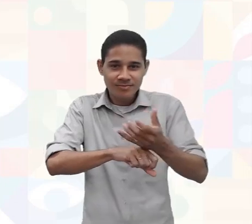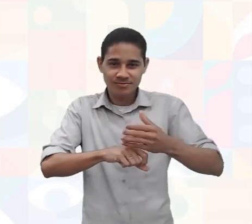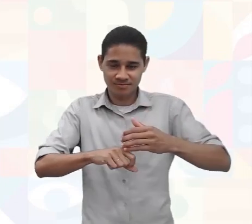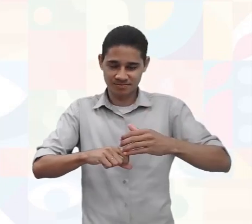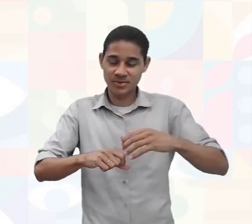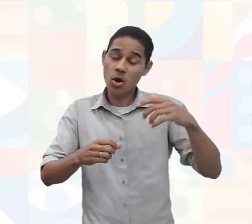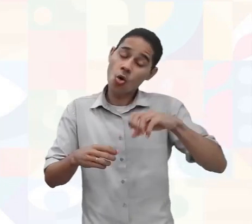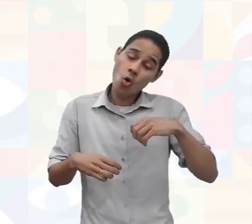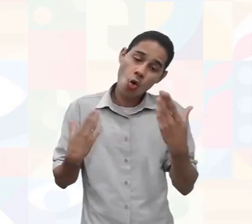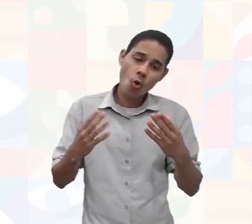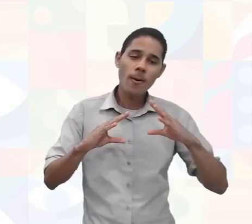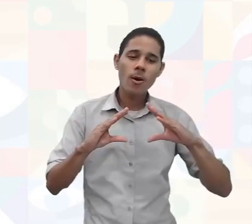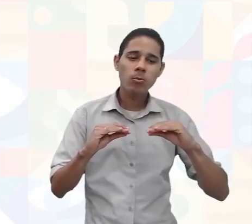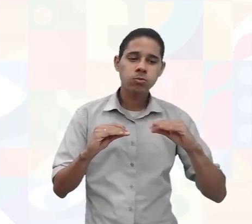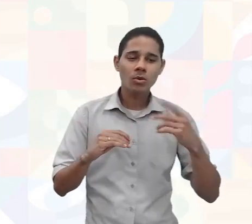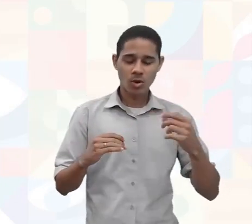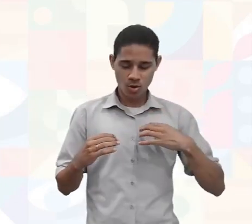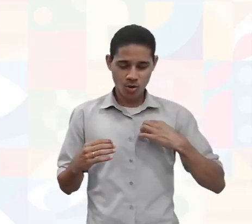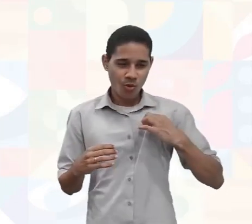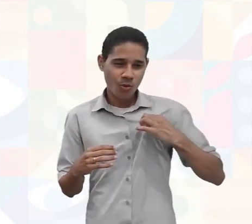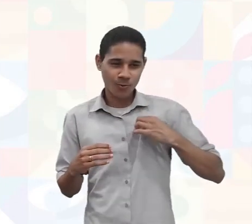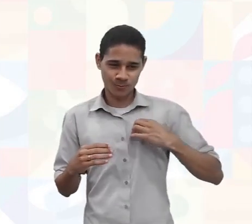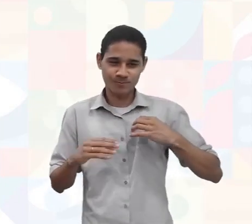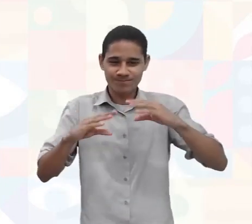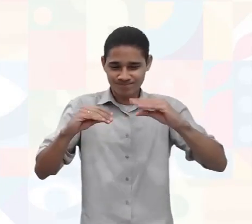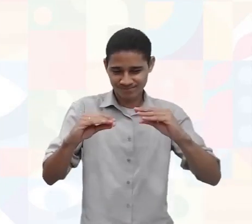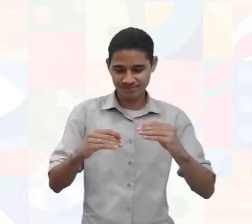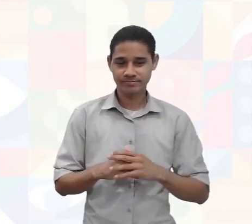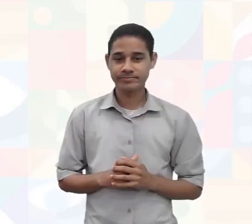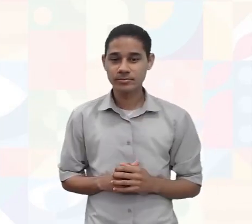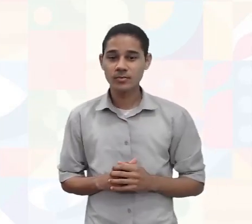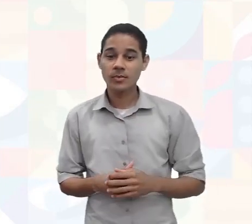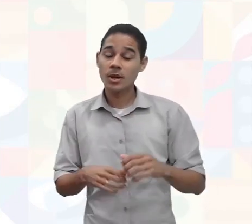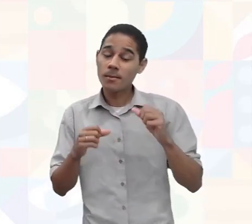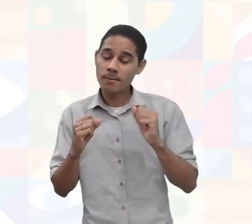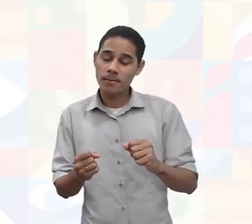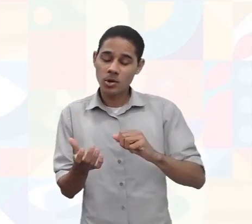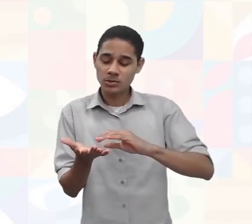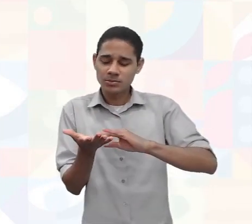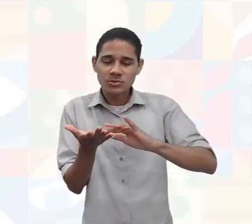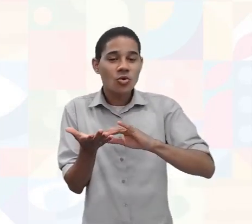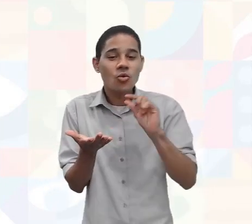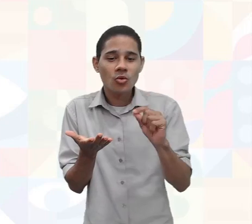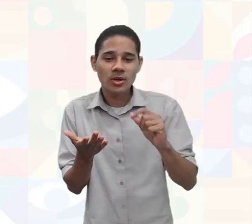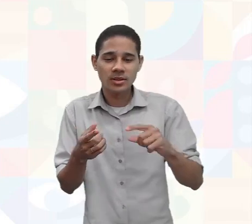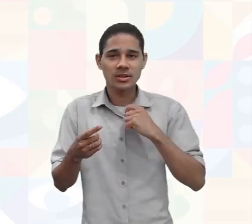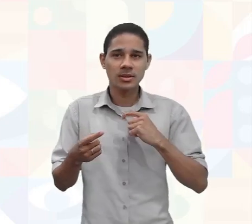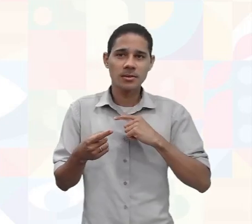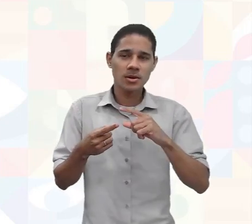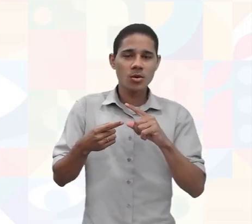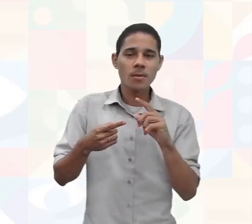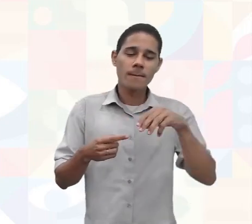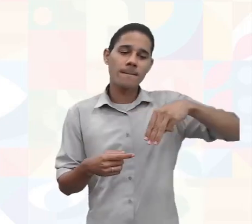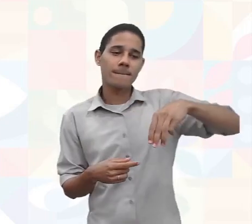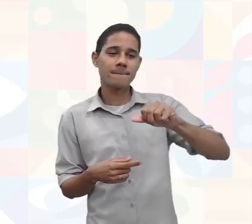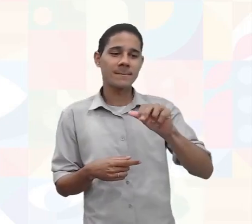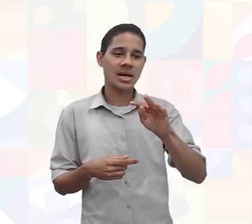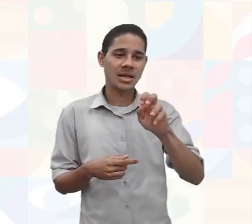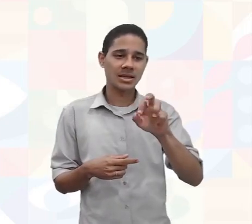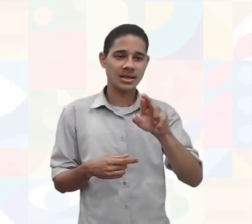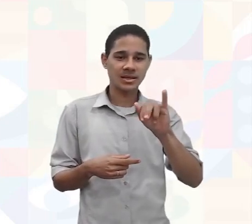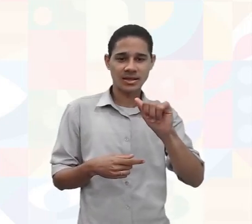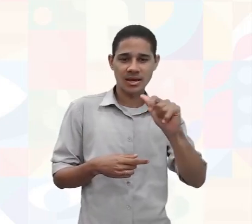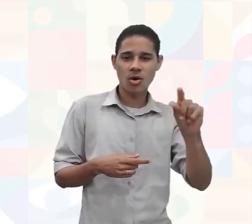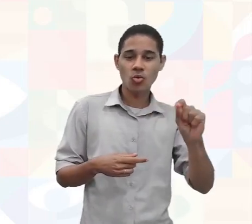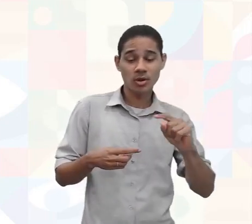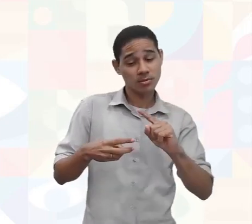ser macia, como tecido. As texturas elas podem ser classificadas quanto à materialidade. E quanto à materialidade,